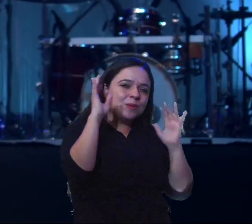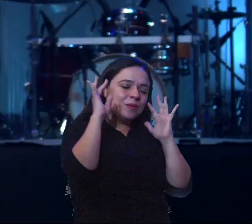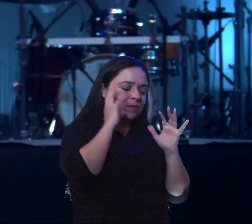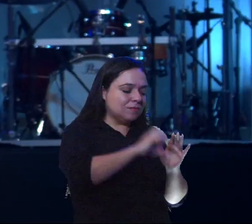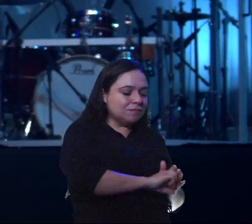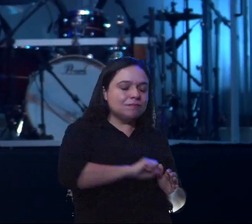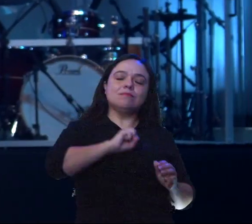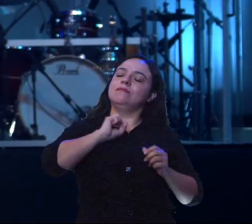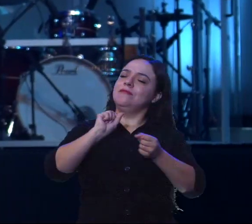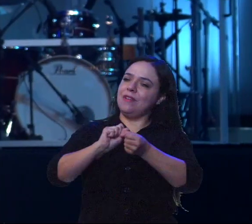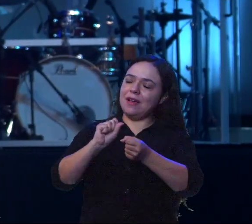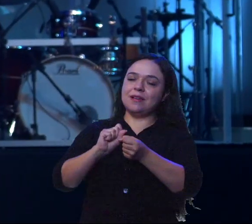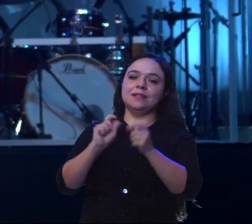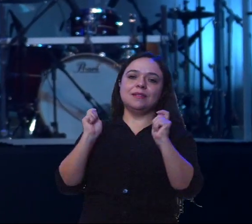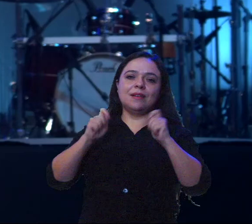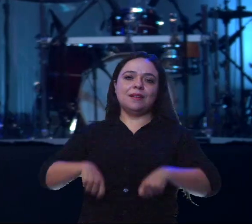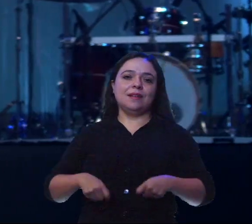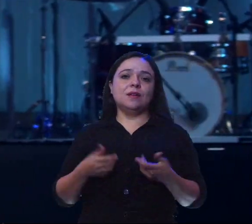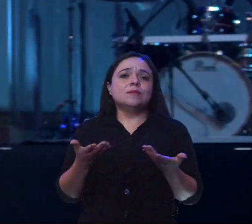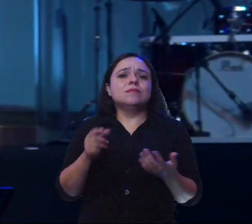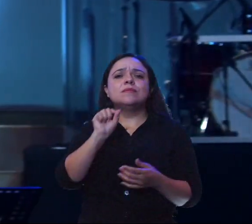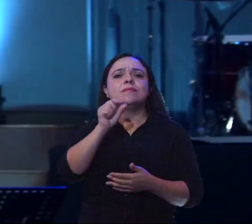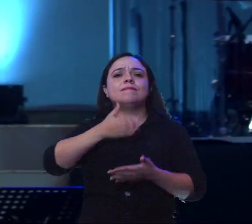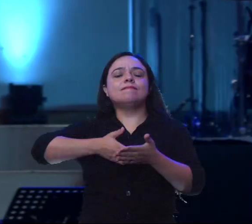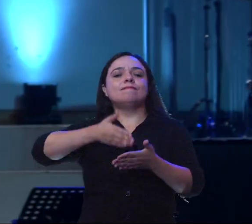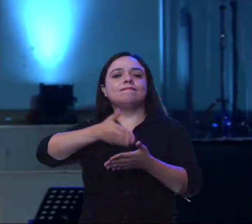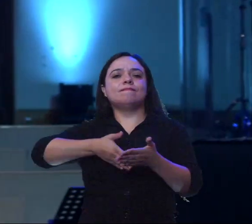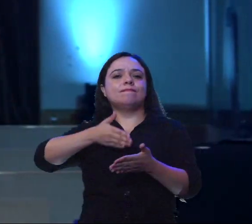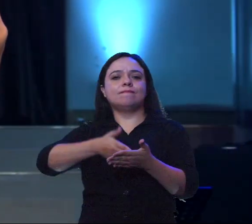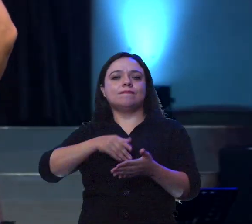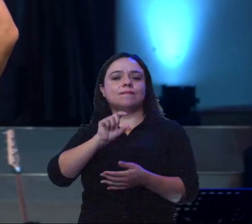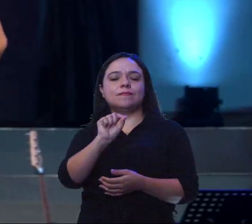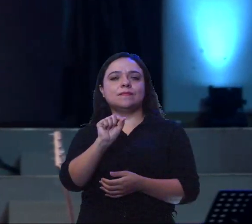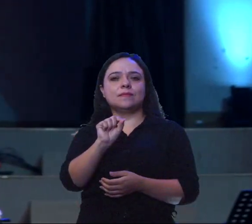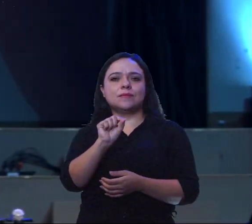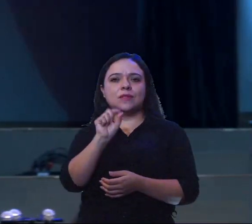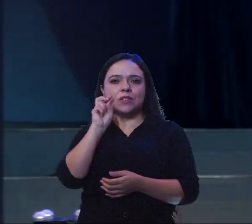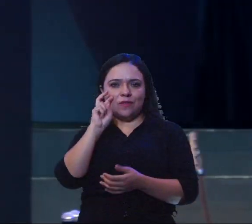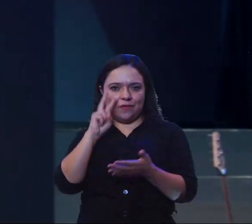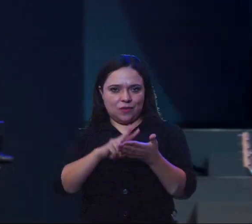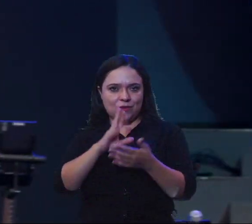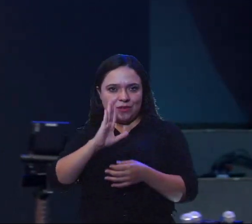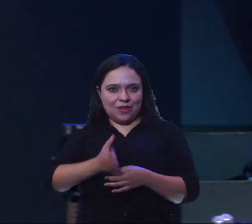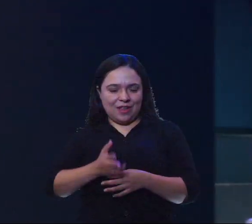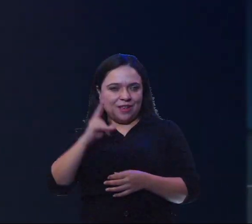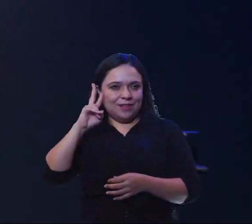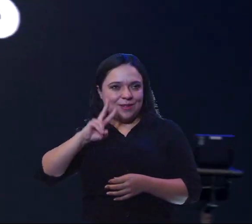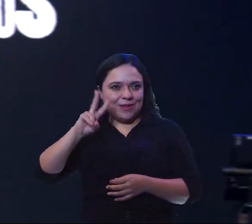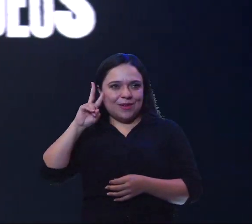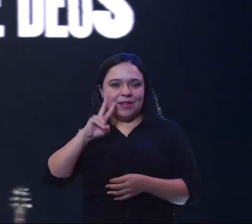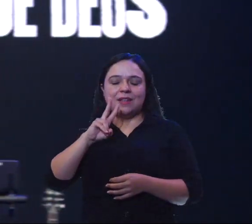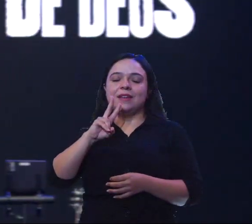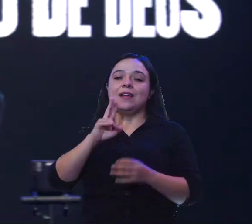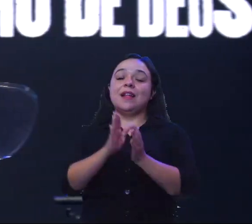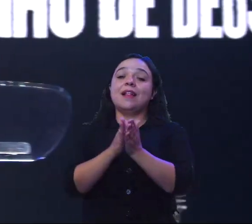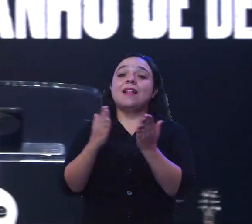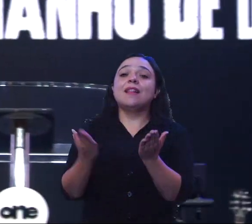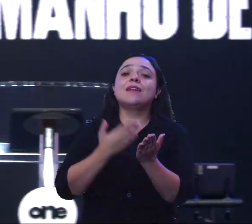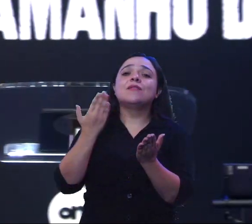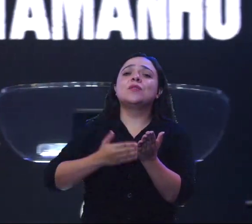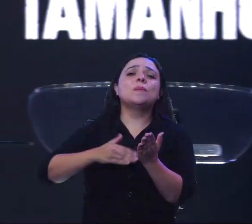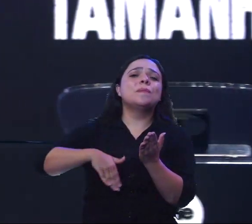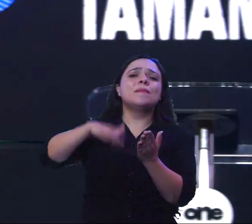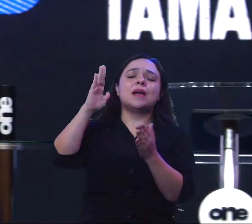anos atrás? O que está te impedindo de fazer isso? Eu não sei se você já viu a história, ou melhor, você sabe qual foi o livro mais